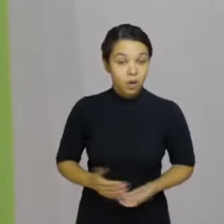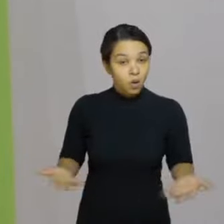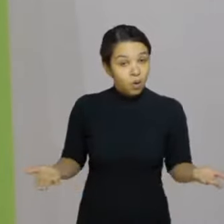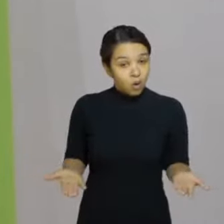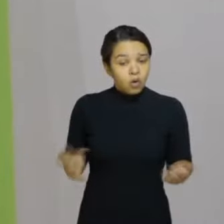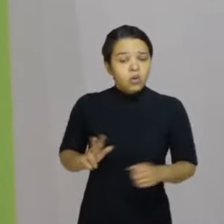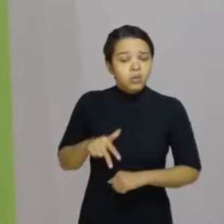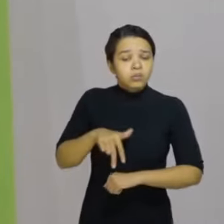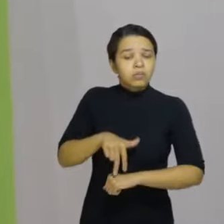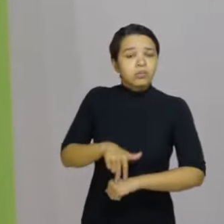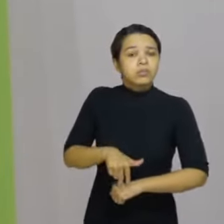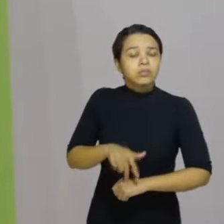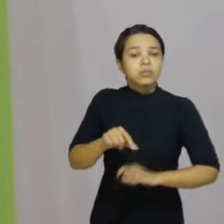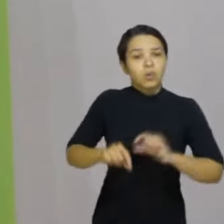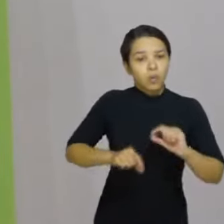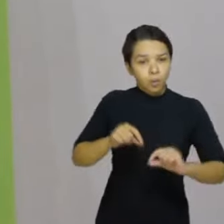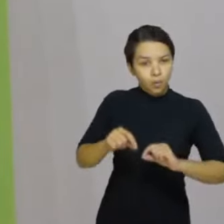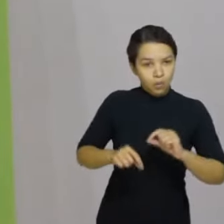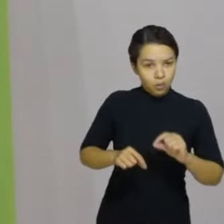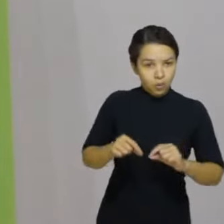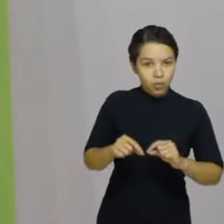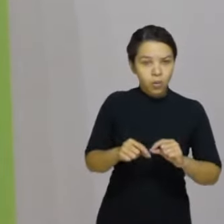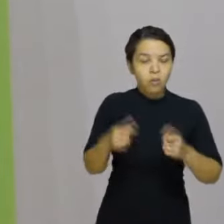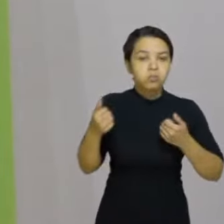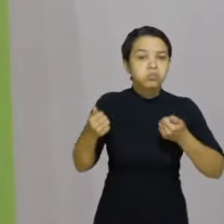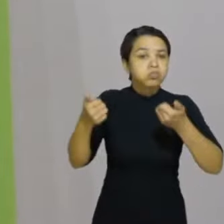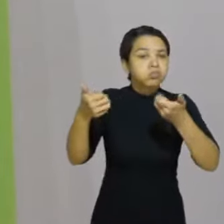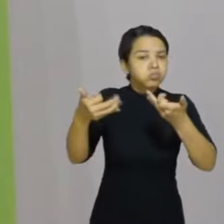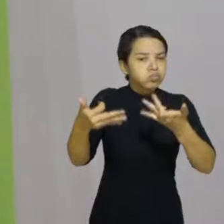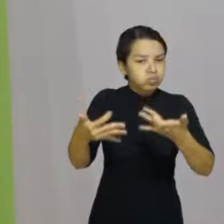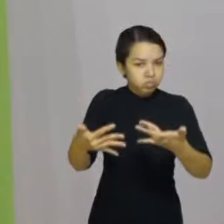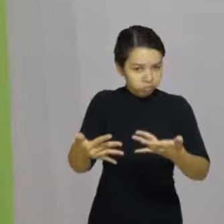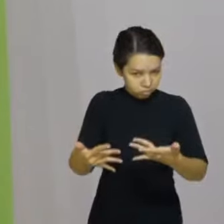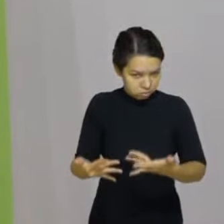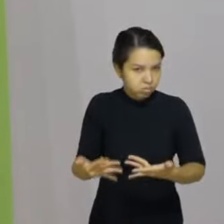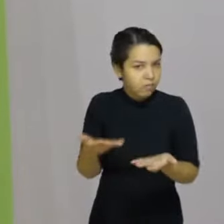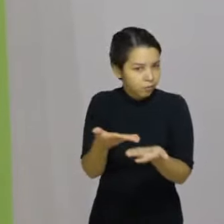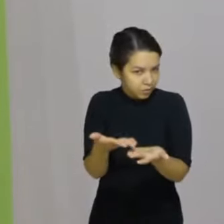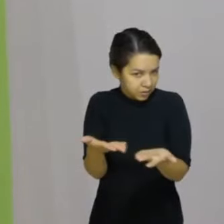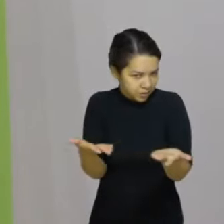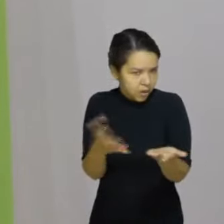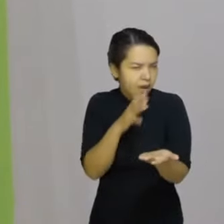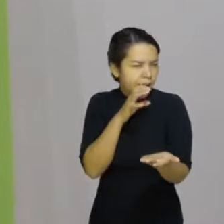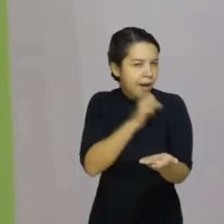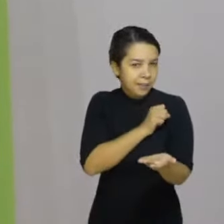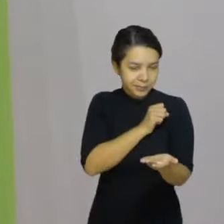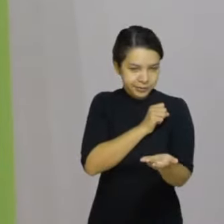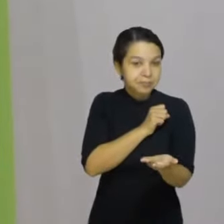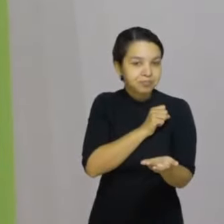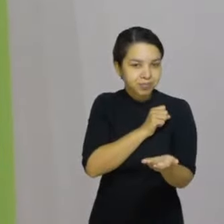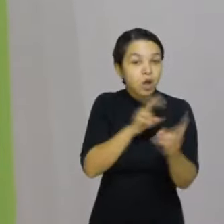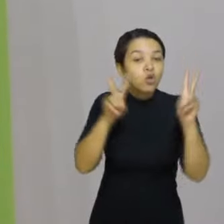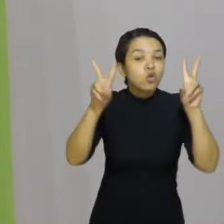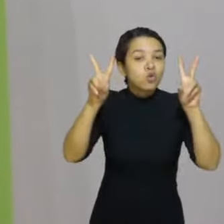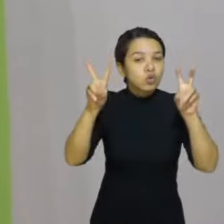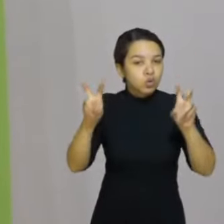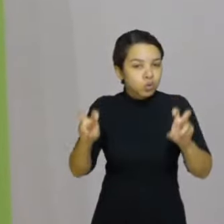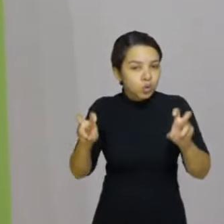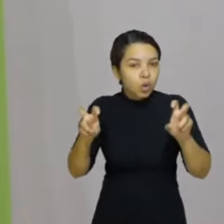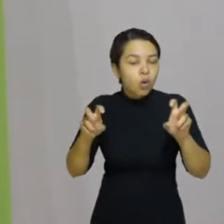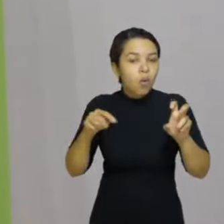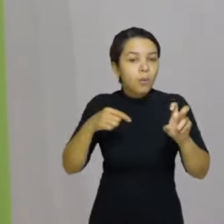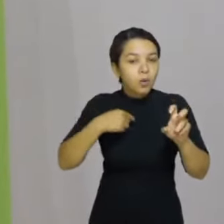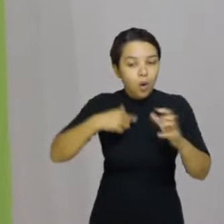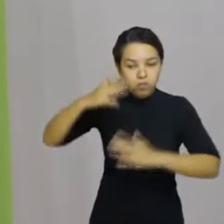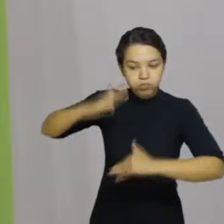uma prestação de contas rápida, deputado Márcio Machado, a respeito de algumas ações que a gente tem